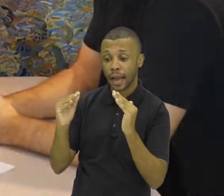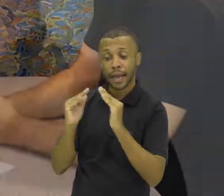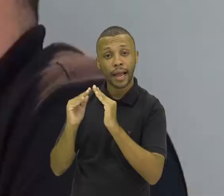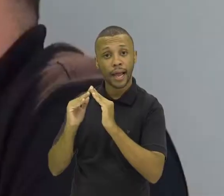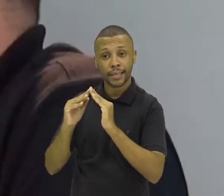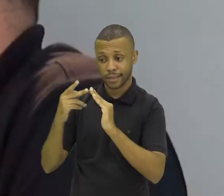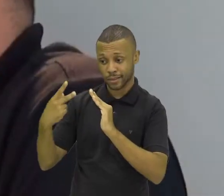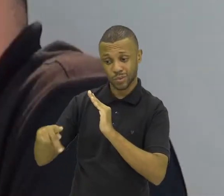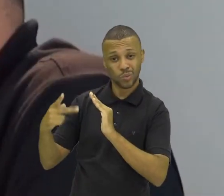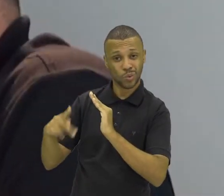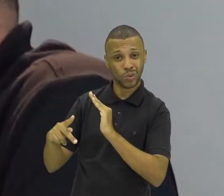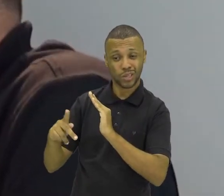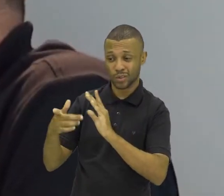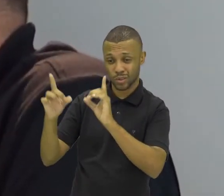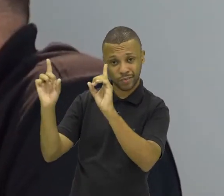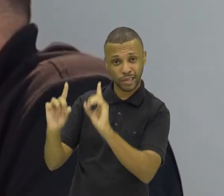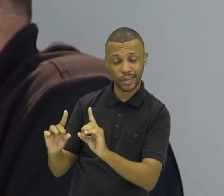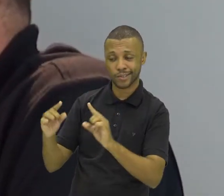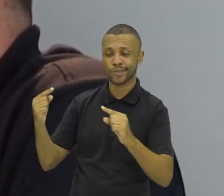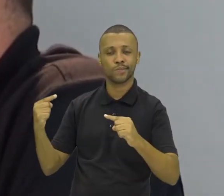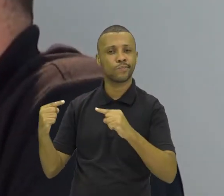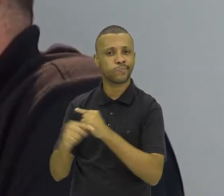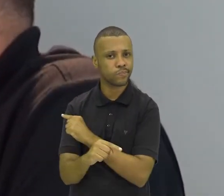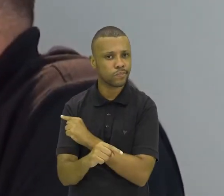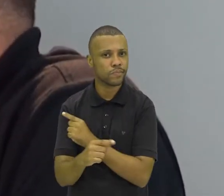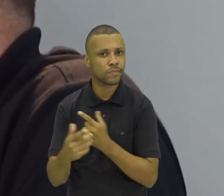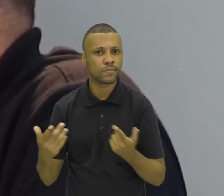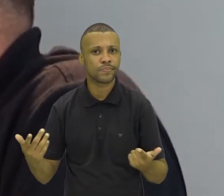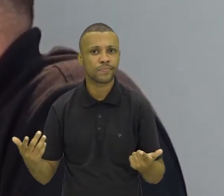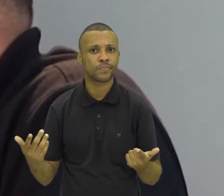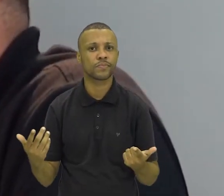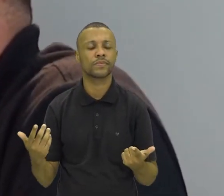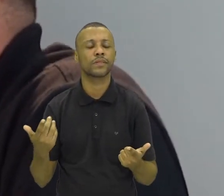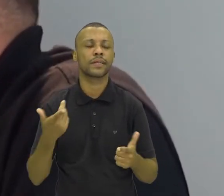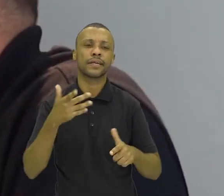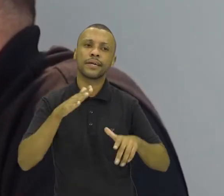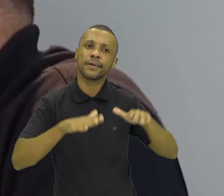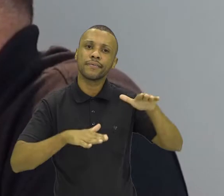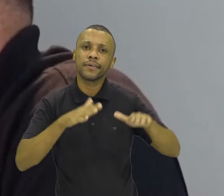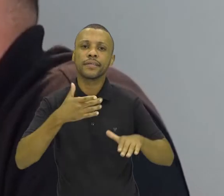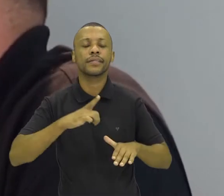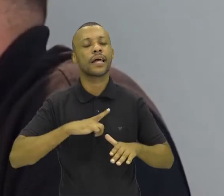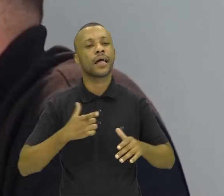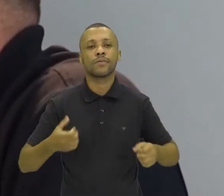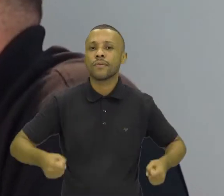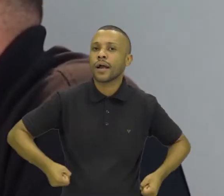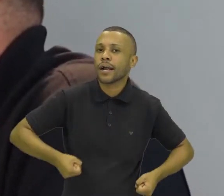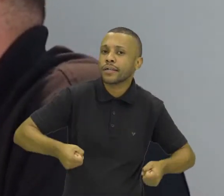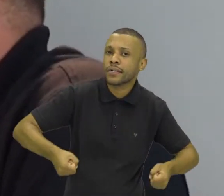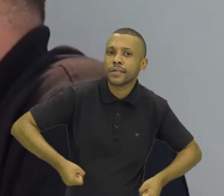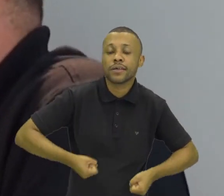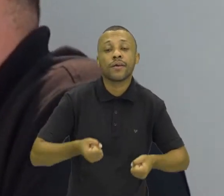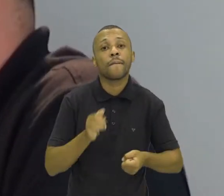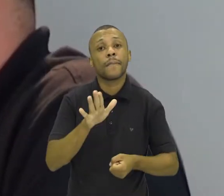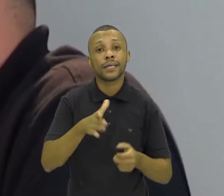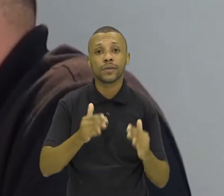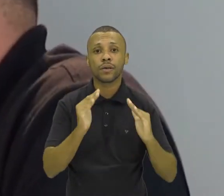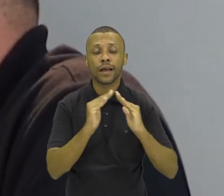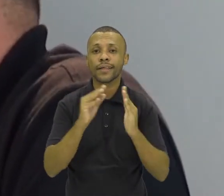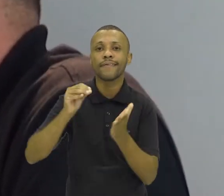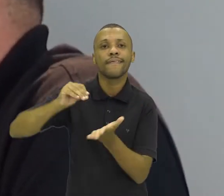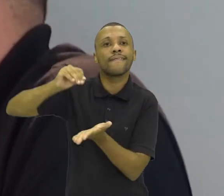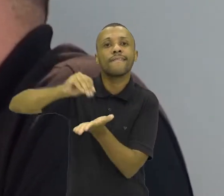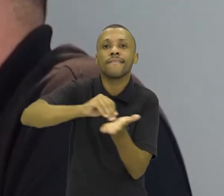não serve para você. Porque ninguém faz uma casa contando que você vai ficar, né? Você vai ter um membro amputado, você vai estar numa cadeira de rodas. Então, assim, se a